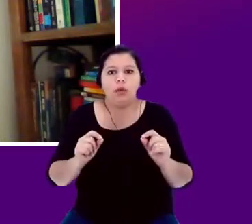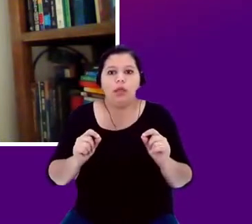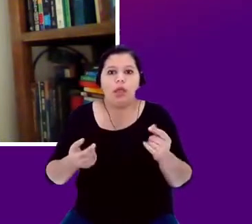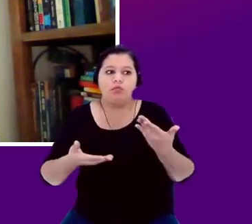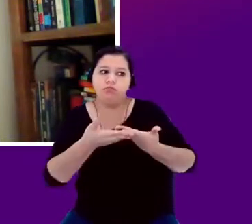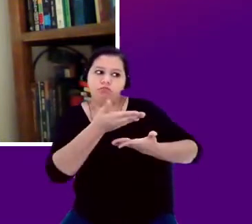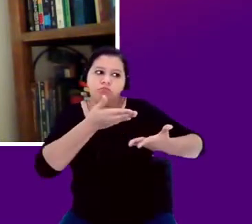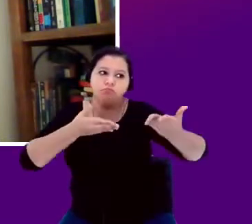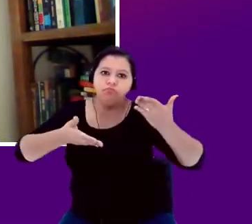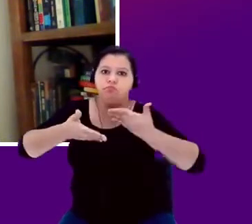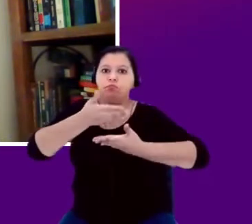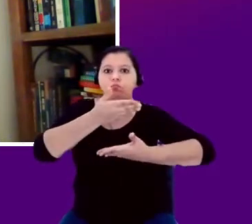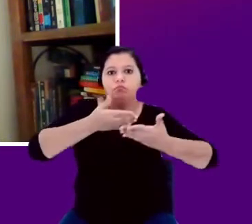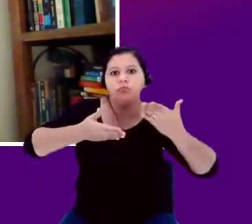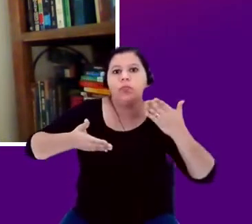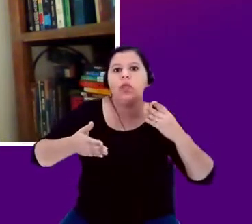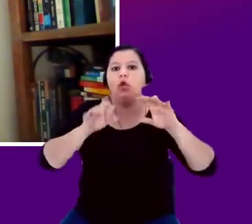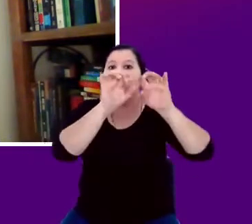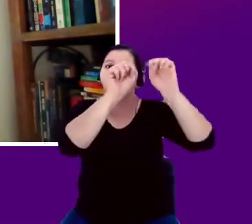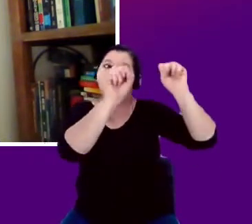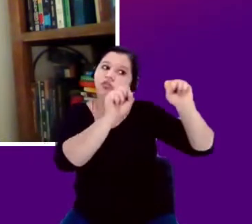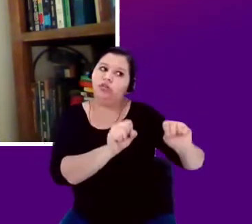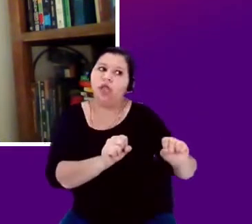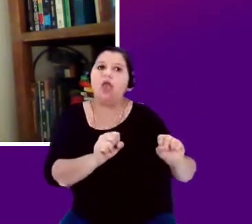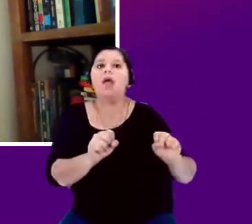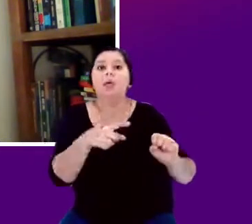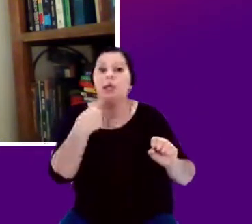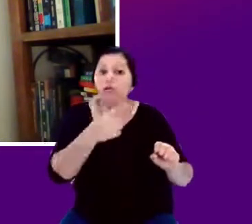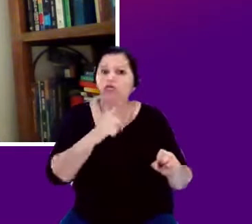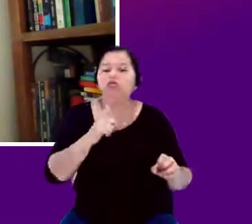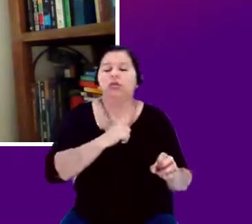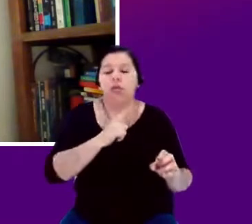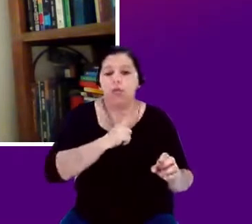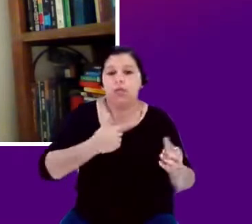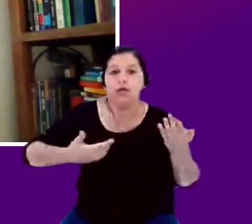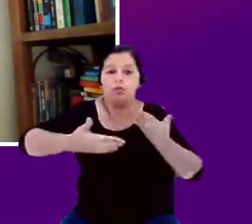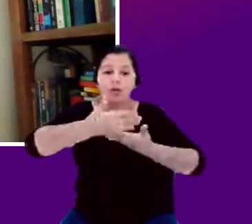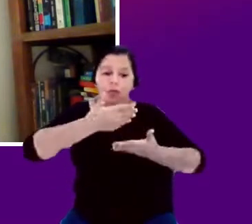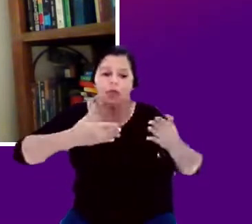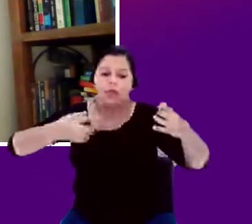do sistema. Mas realmente é muito desafiador. Eu também